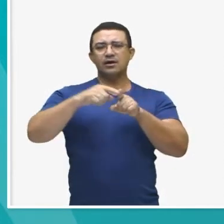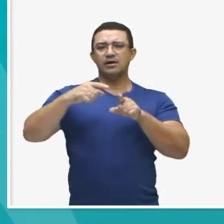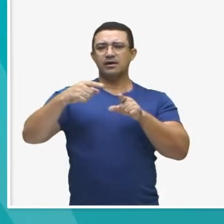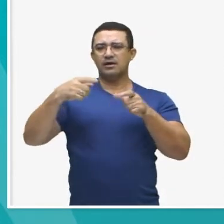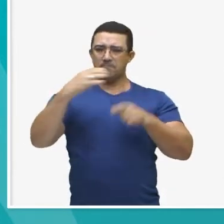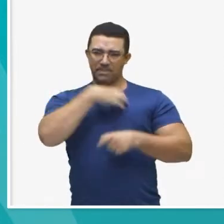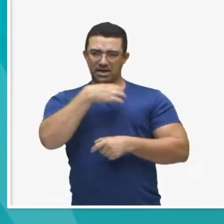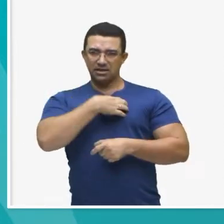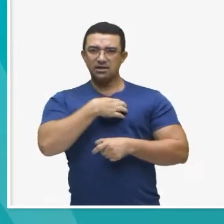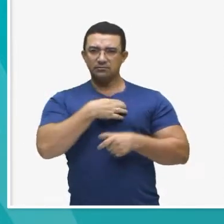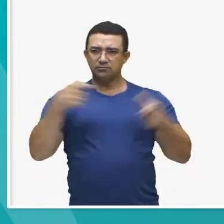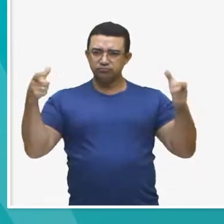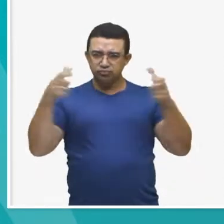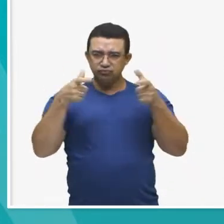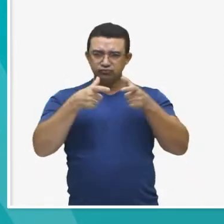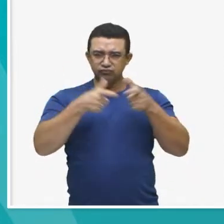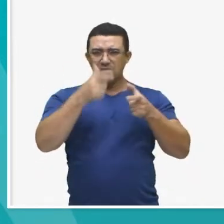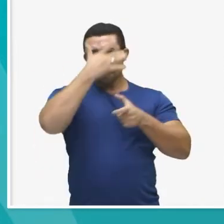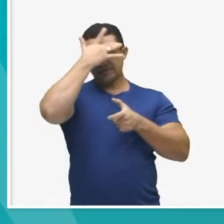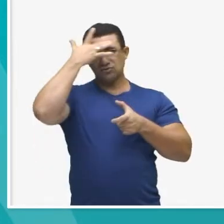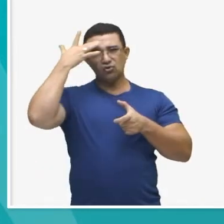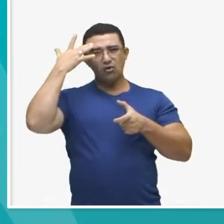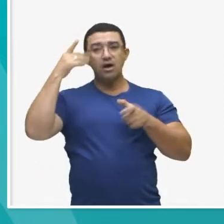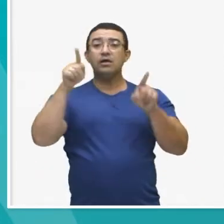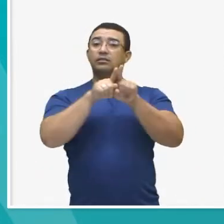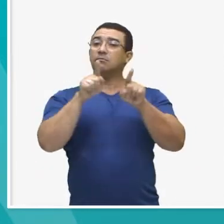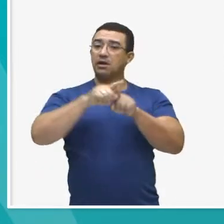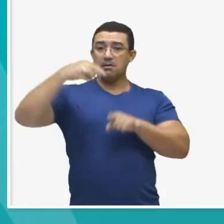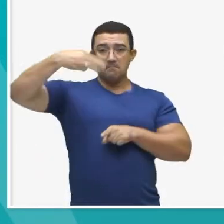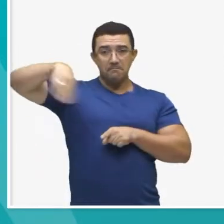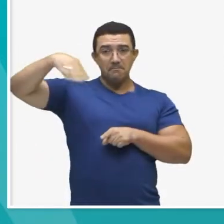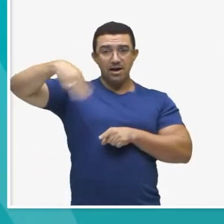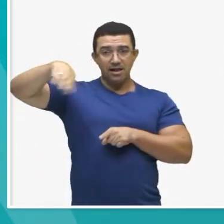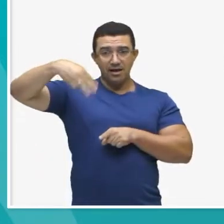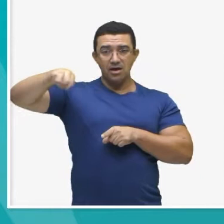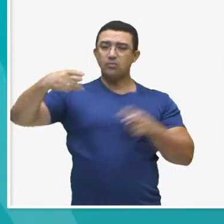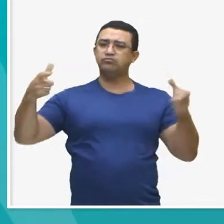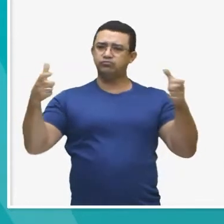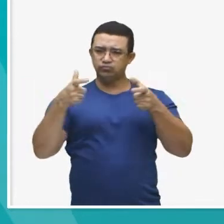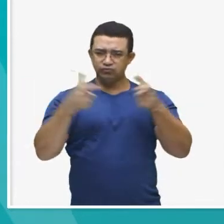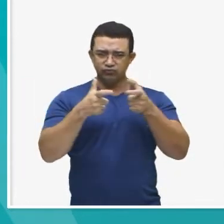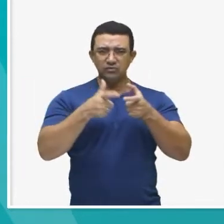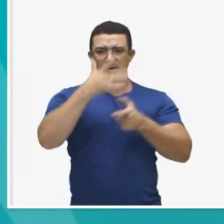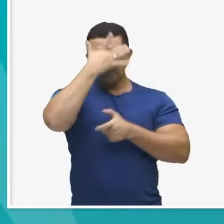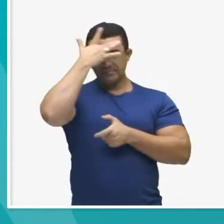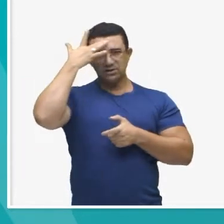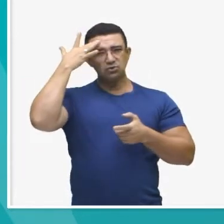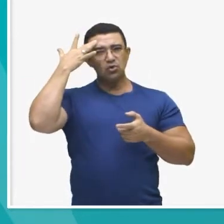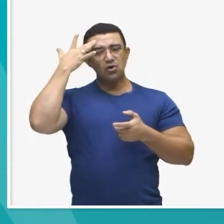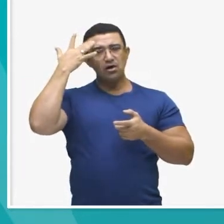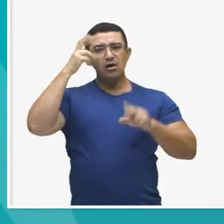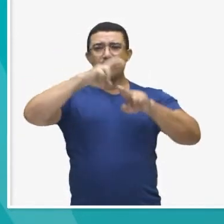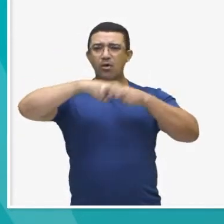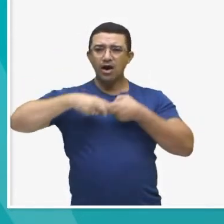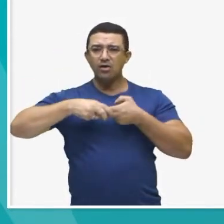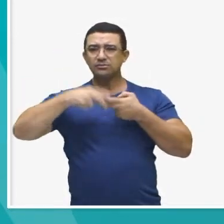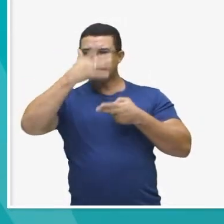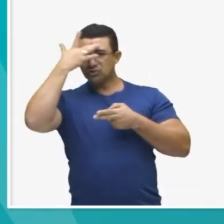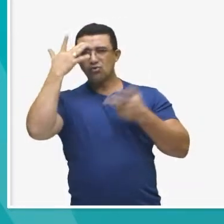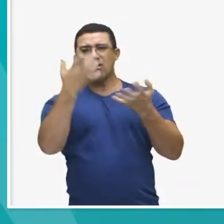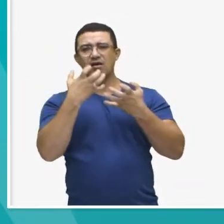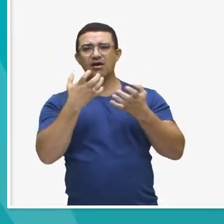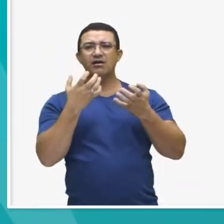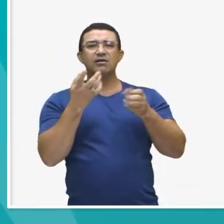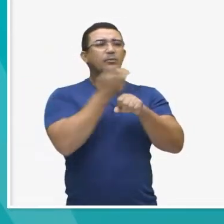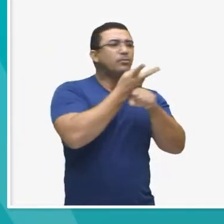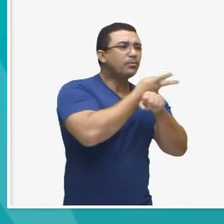Mas, segundo o IBGE, a tendência é que o fluxo de migração tenha uma queda nos próximos anos. Então, a gente